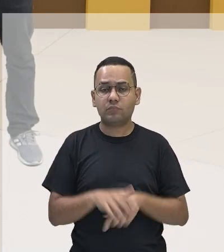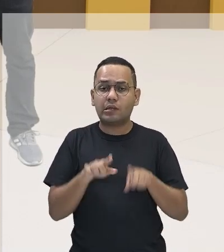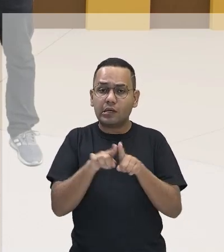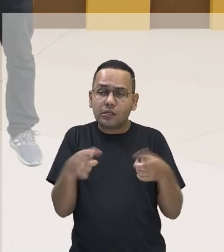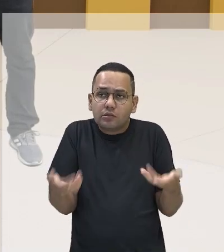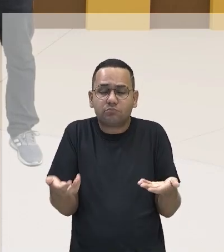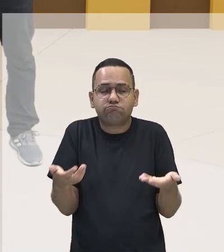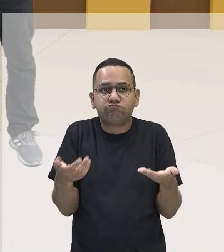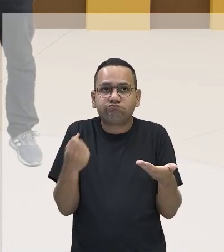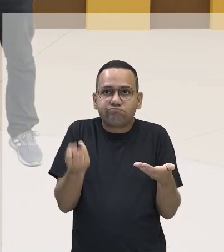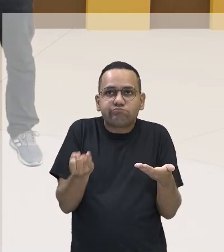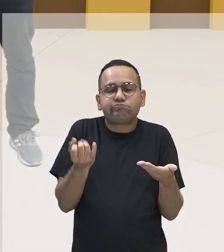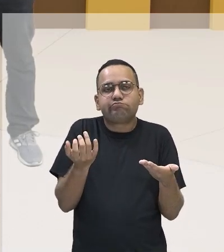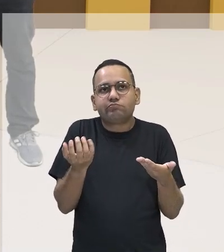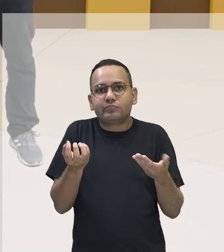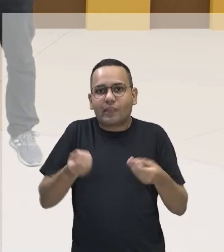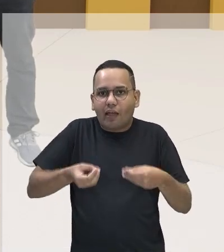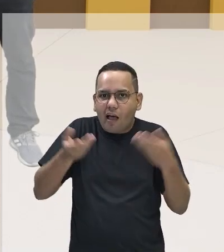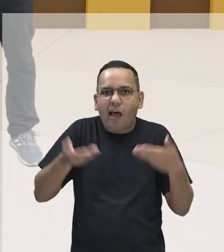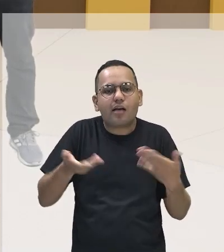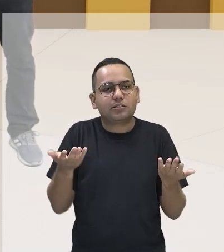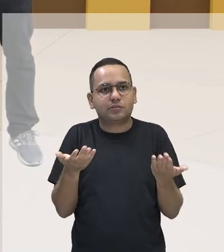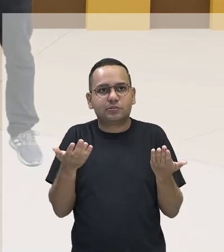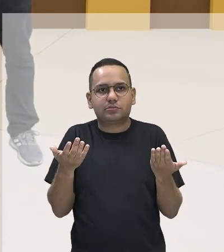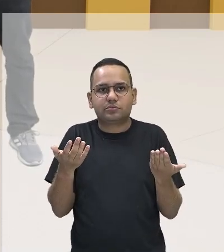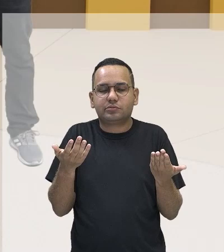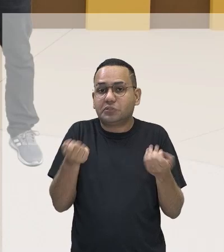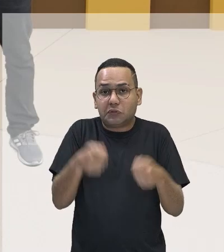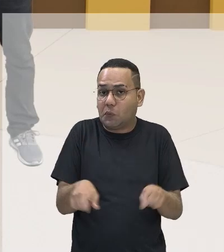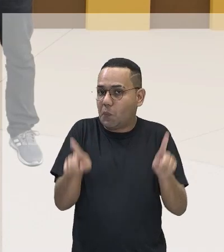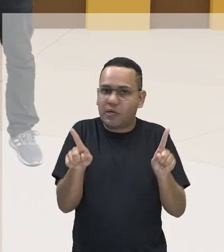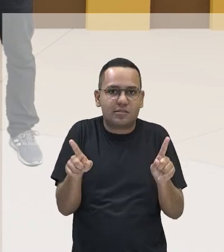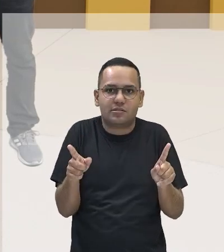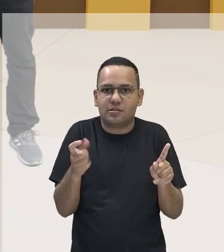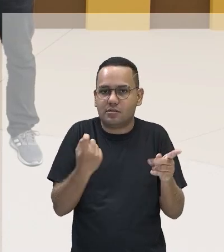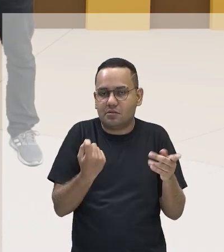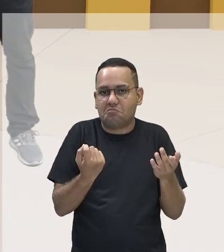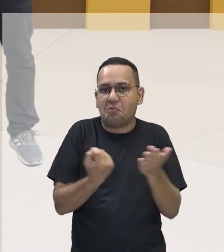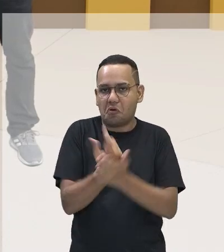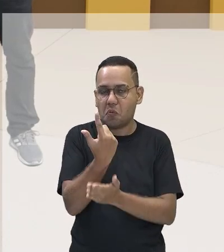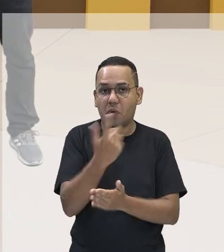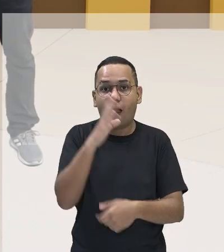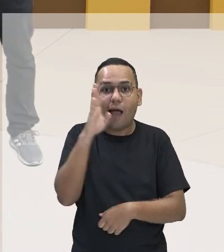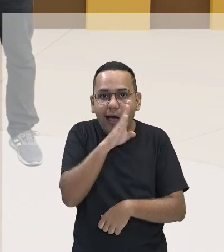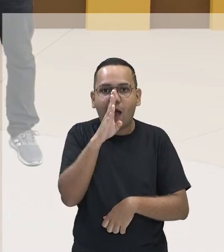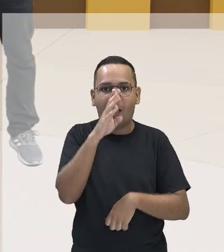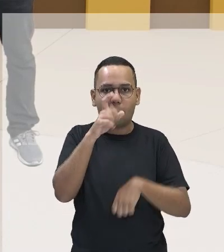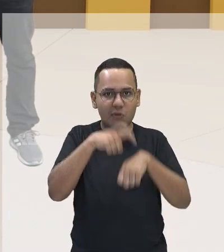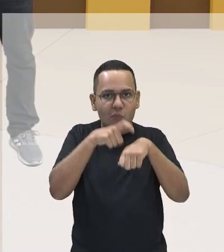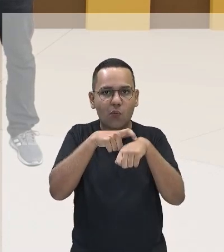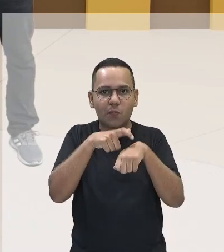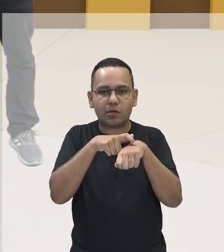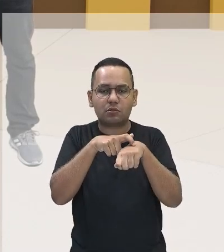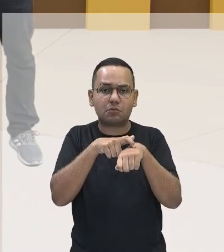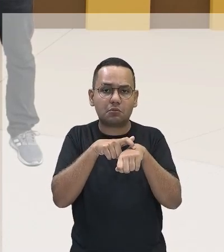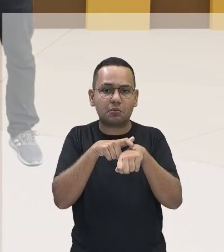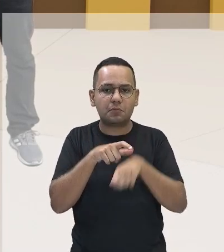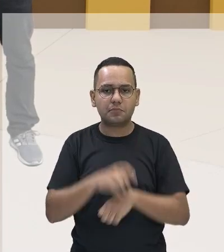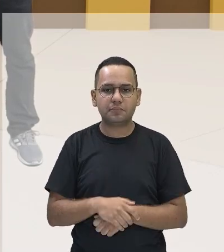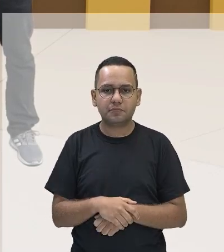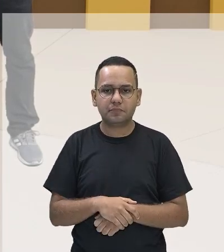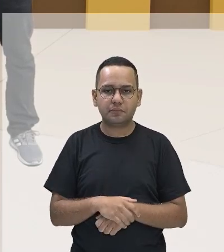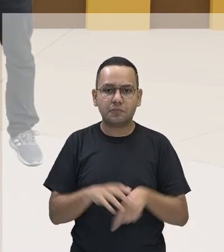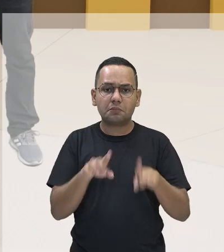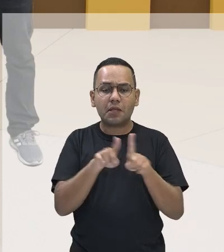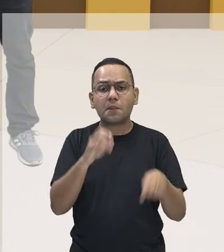repente são desnecessários, tá? Você não tem aquela necessidade repentina de ter aquele objeto, mas que quando você vai ver no final